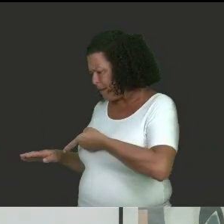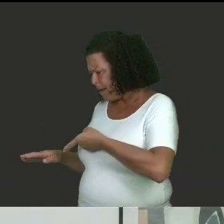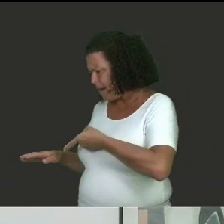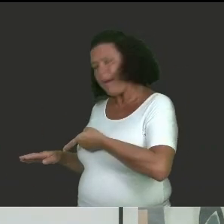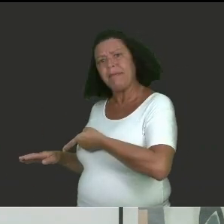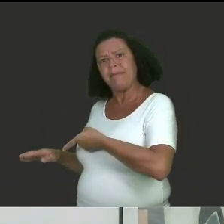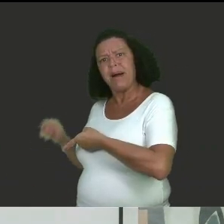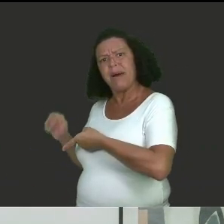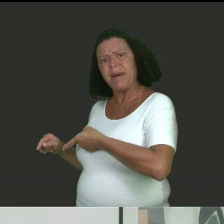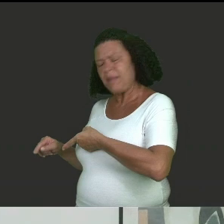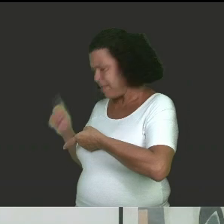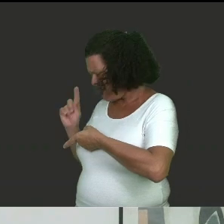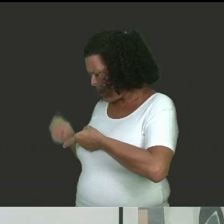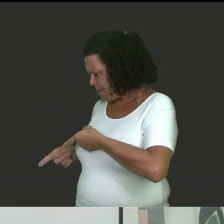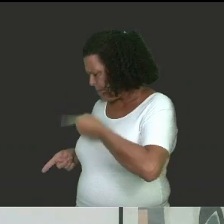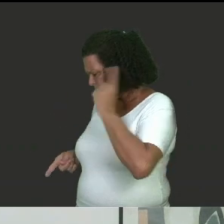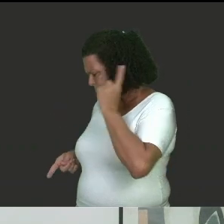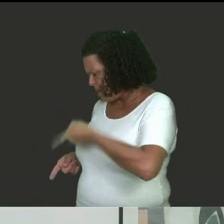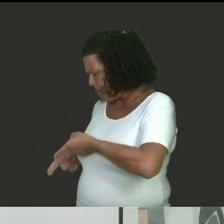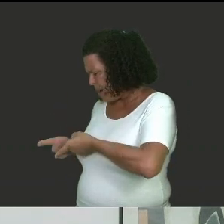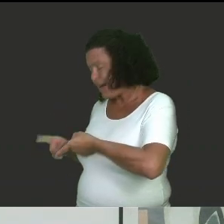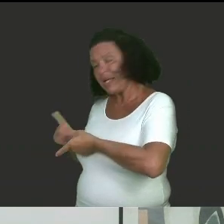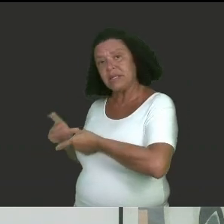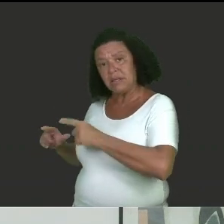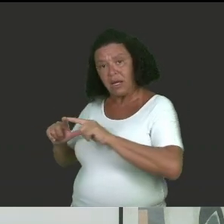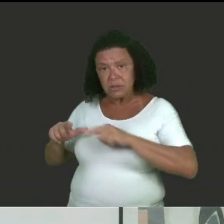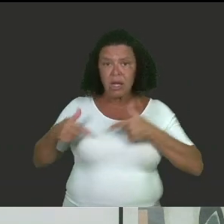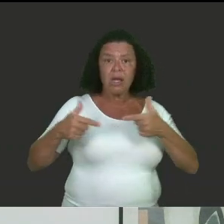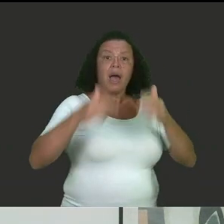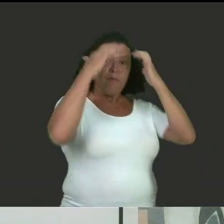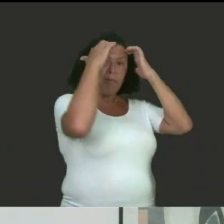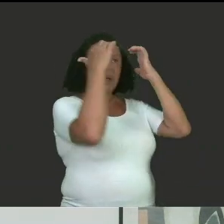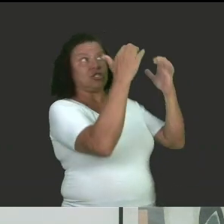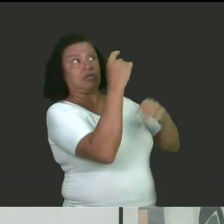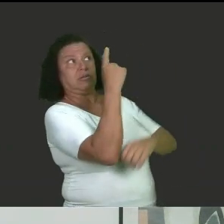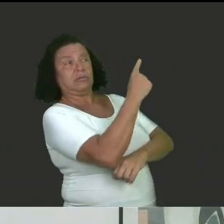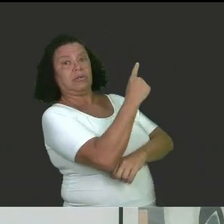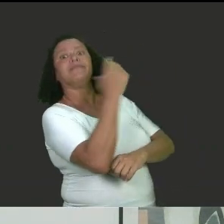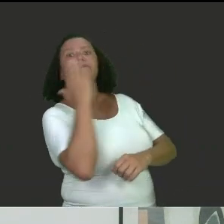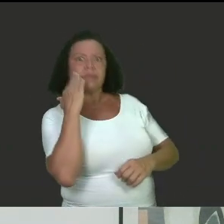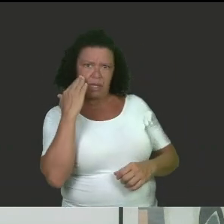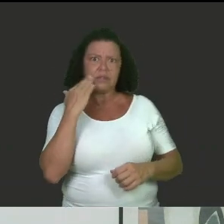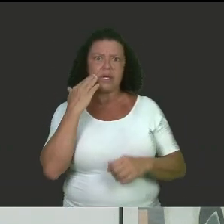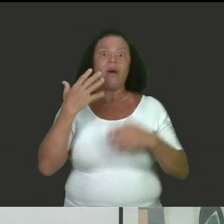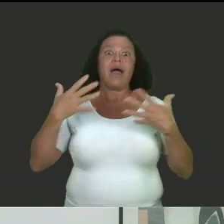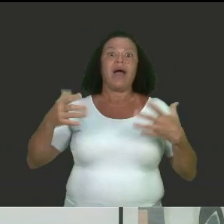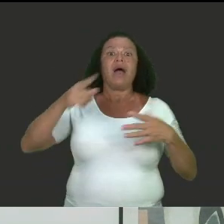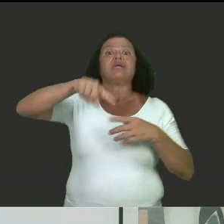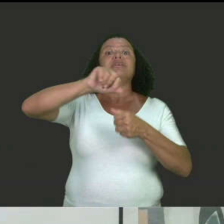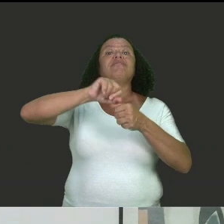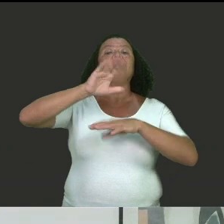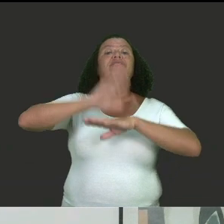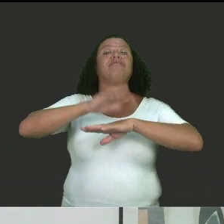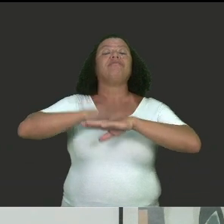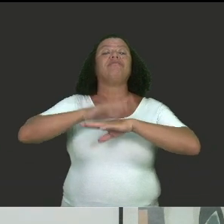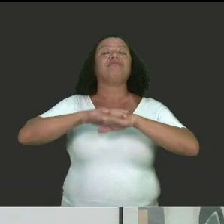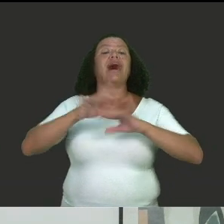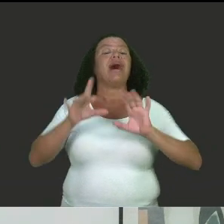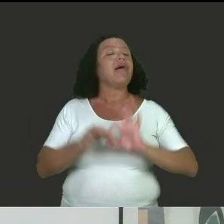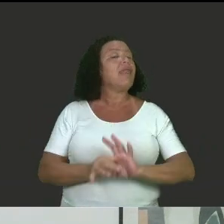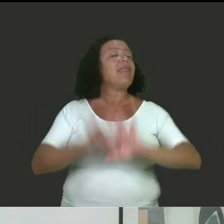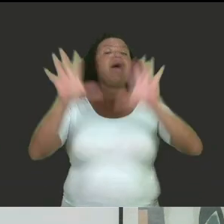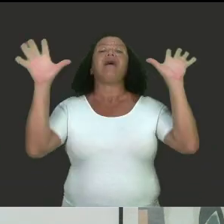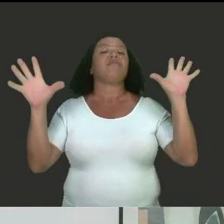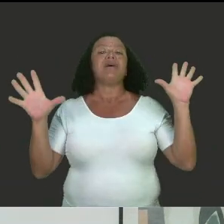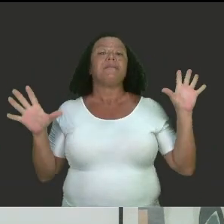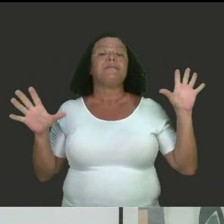acaba tomando determinadas atitudes por obediência. A resignação é quando você faz aquilo espontaneamente vinculado